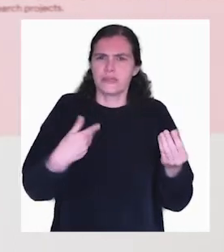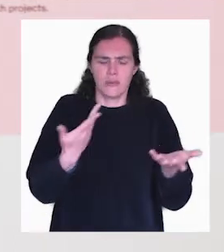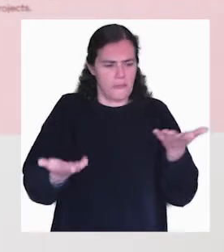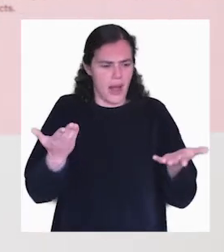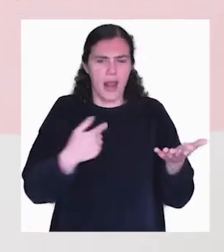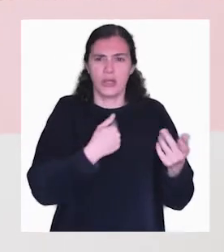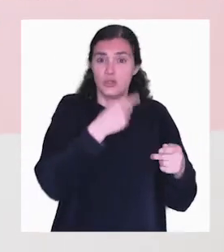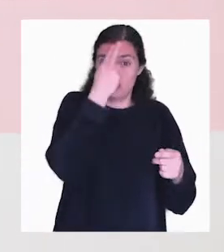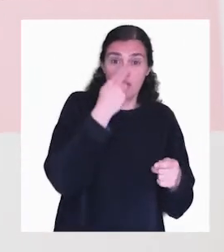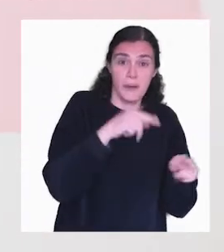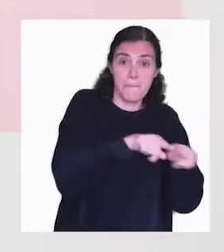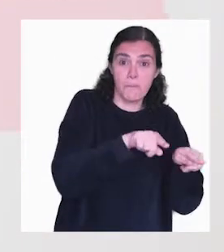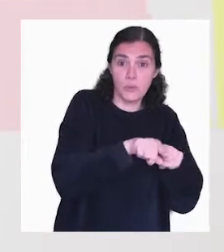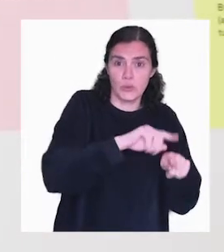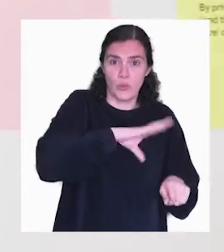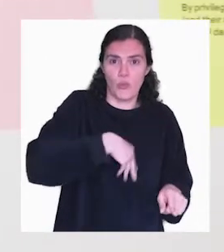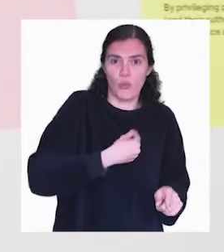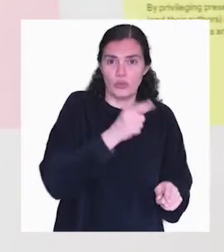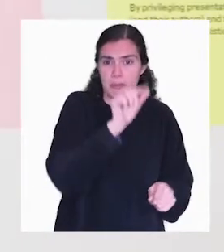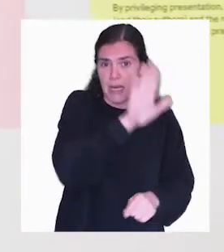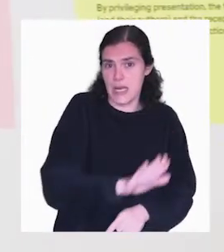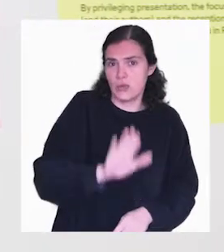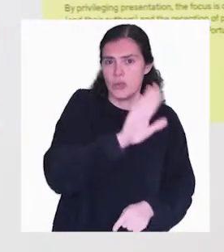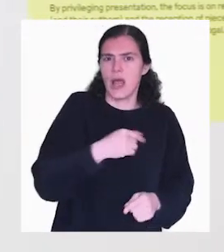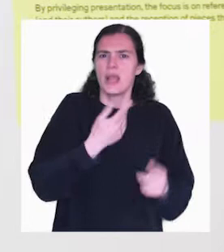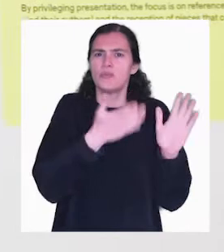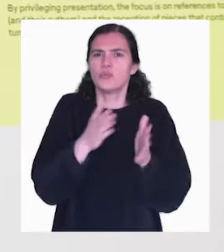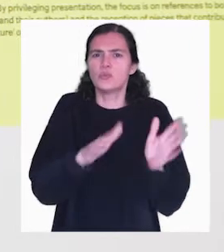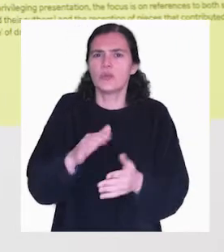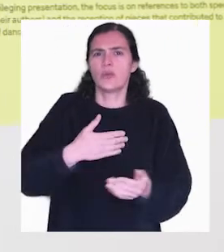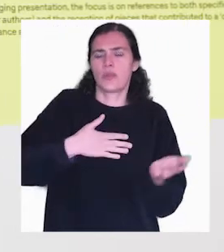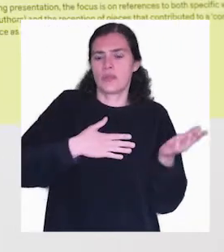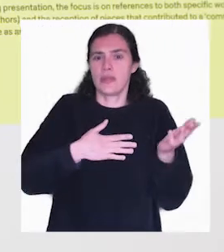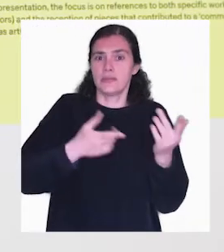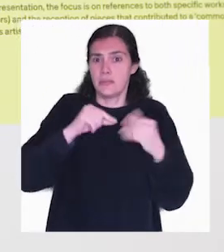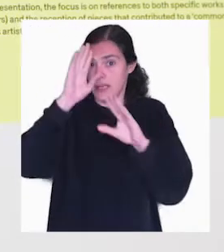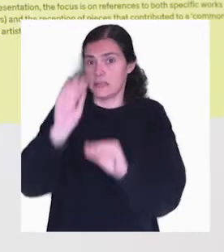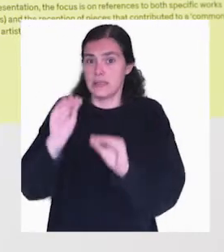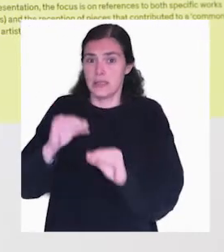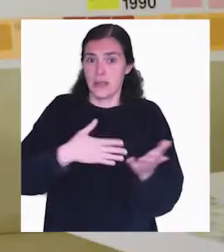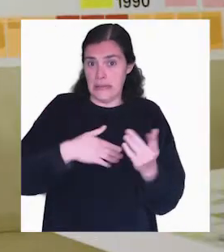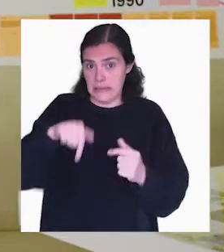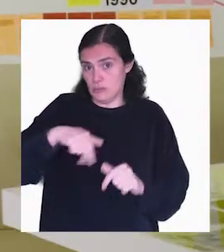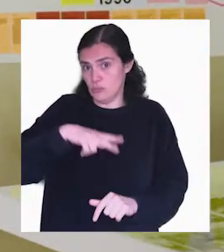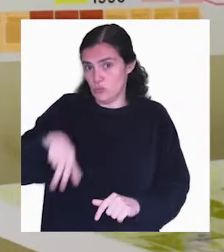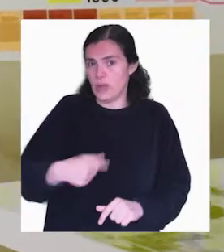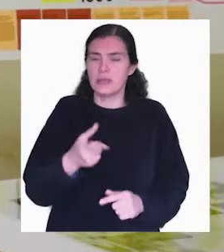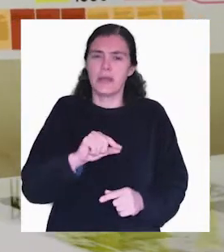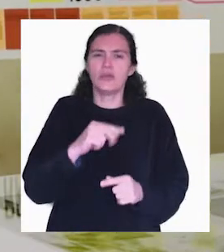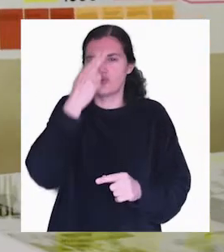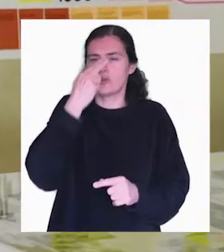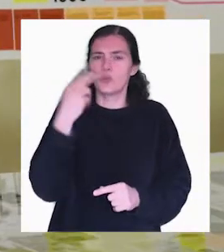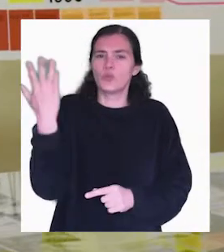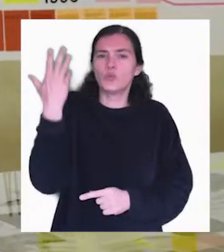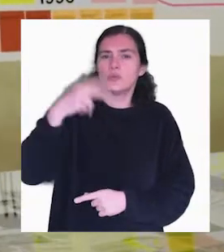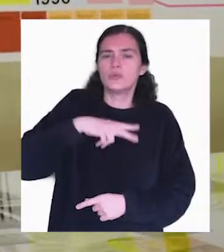política, mundial e nacional, a produção de dança, o ensino da dança, isto já em Portugal, a história cultural